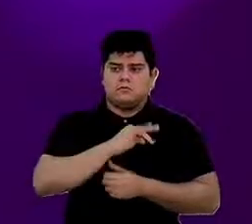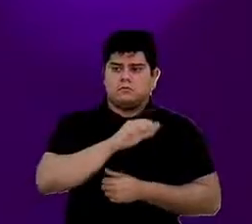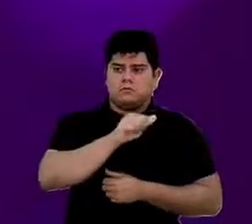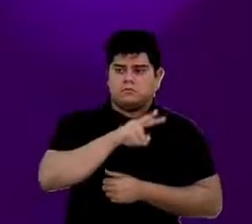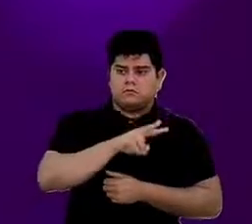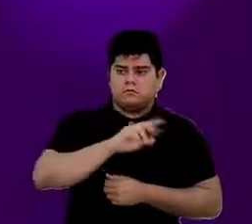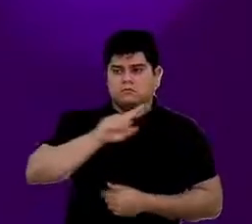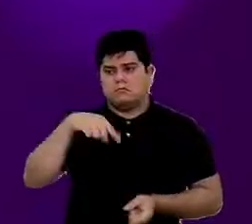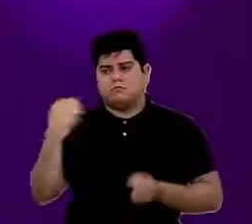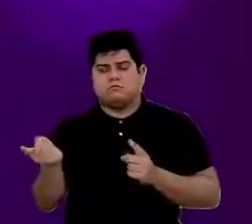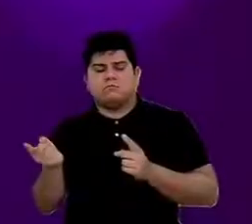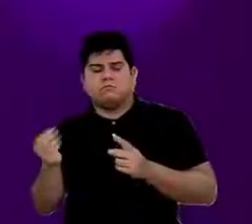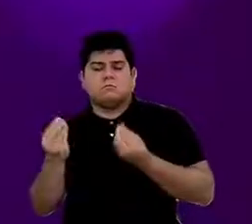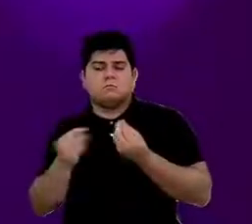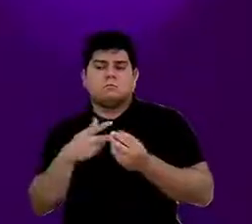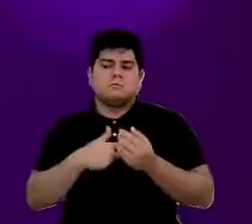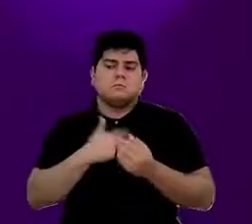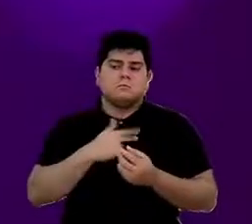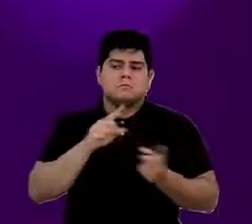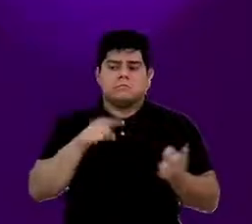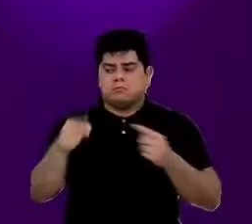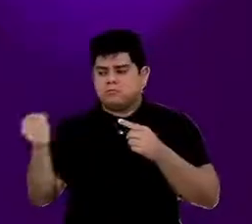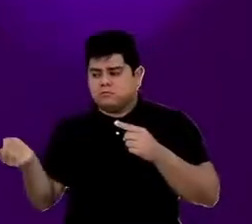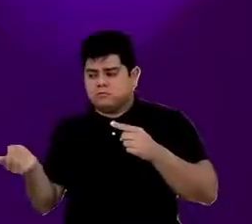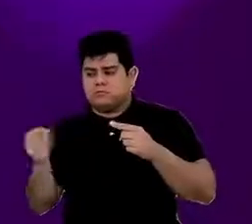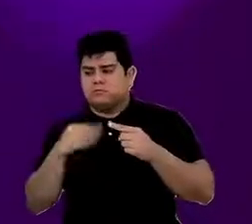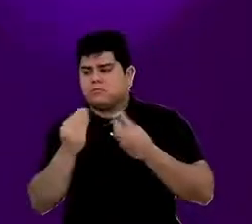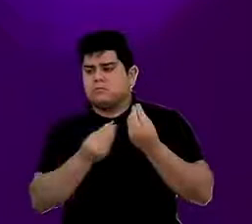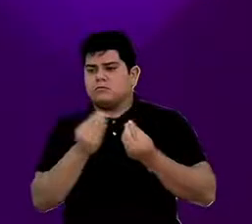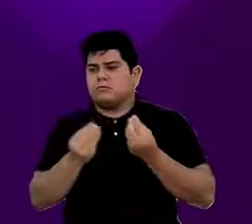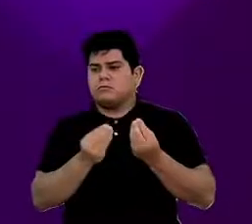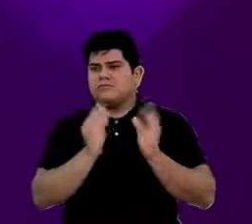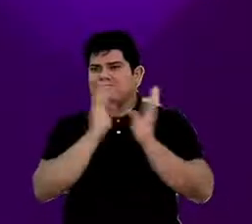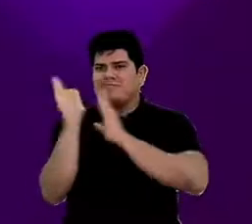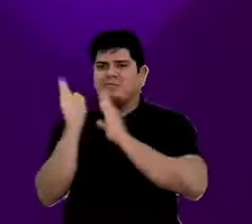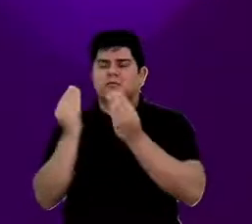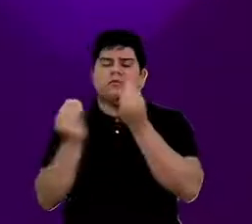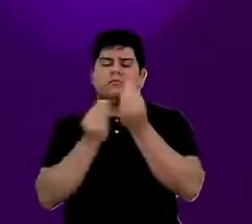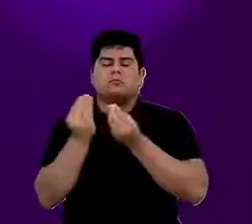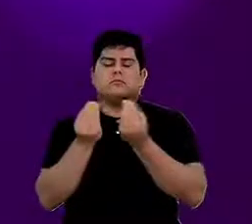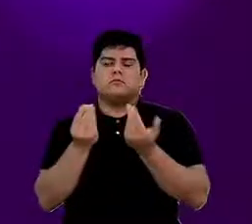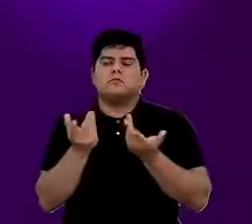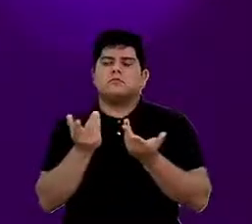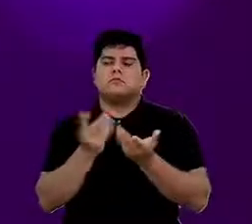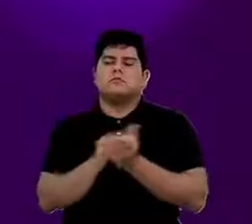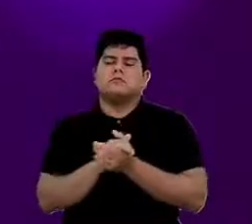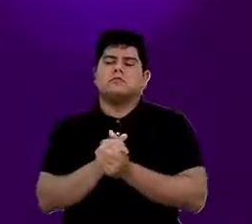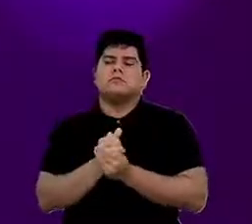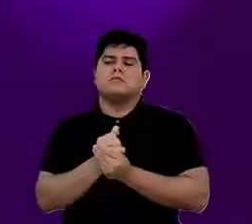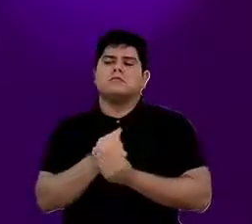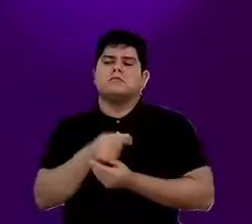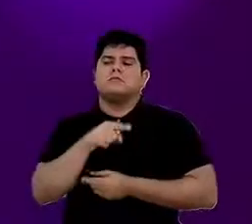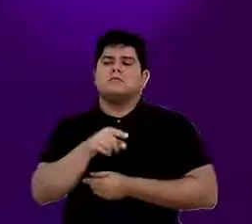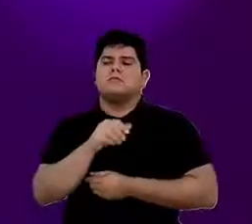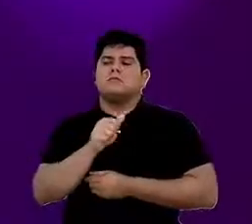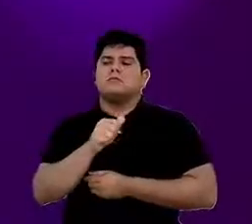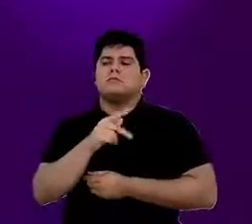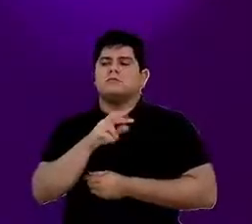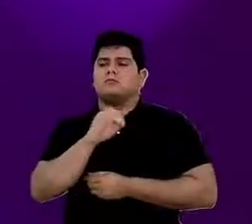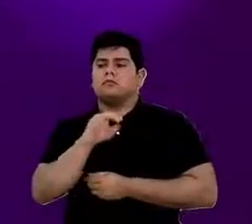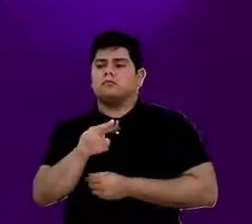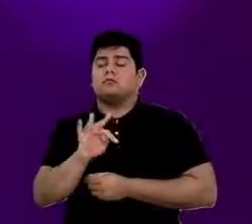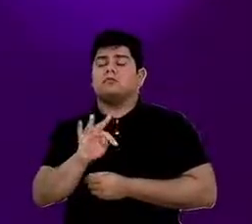em TAV, eu faço cirurgia, TAV, depois cirurgia, quer dizer, como que vai ser, né, o approach, tendo em